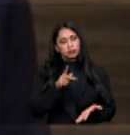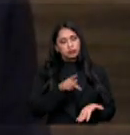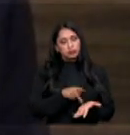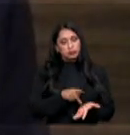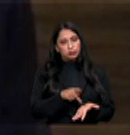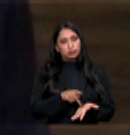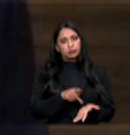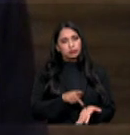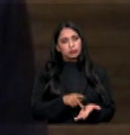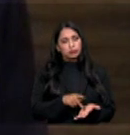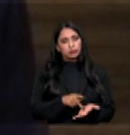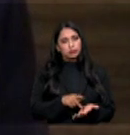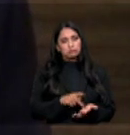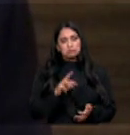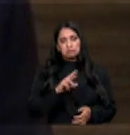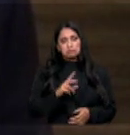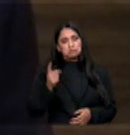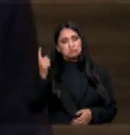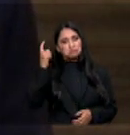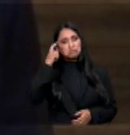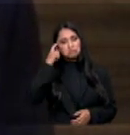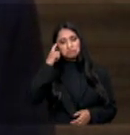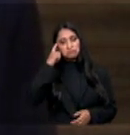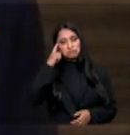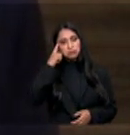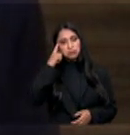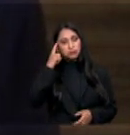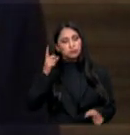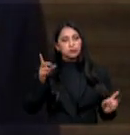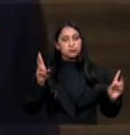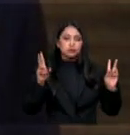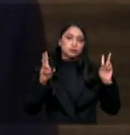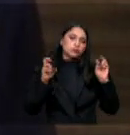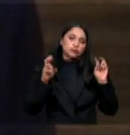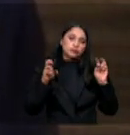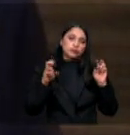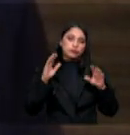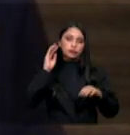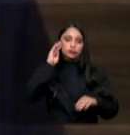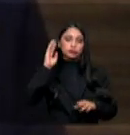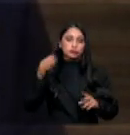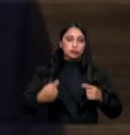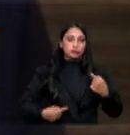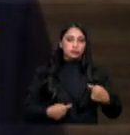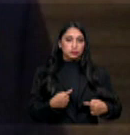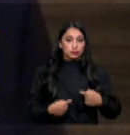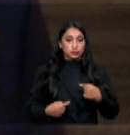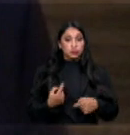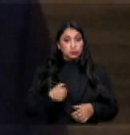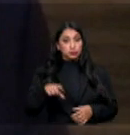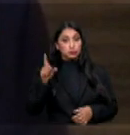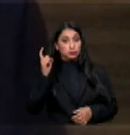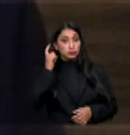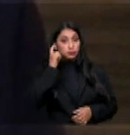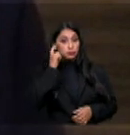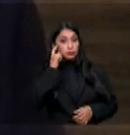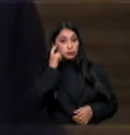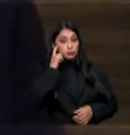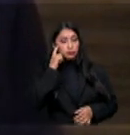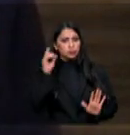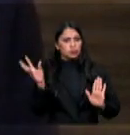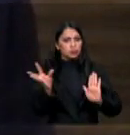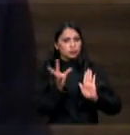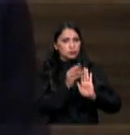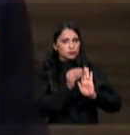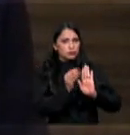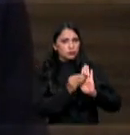sinceramente, nem acho que esta seja a questão em discussão aqui. Eu penso que a